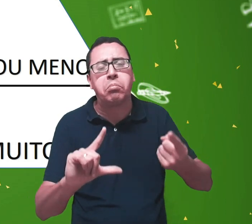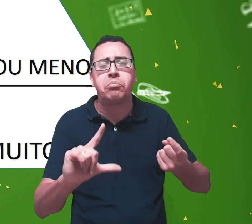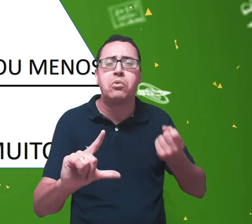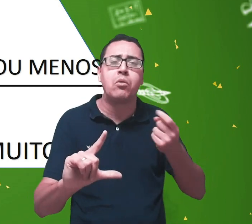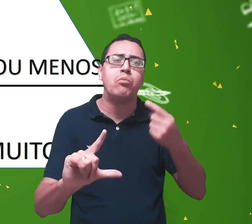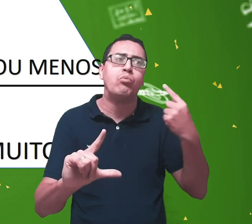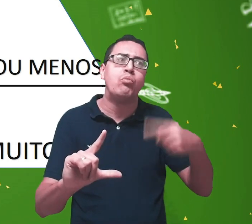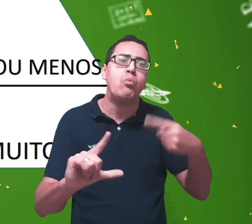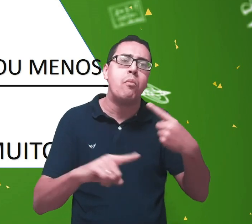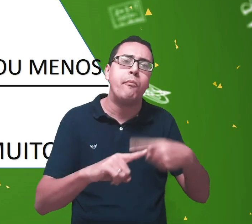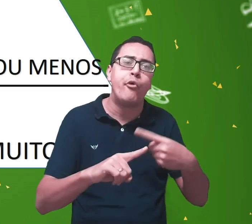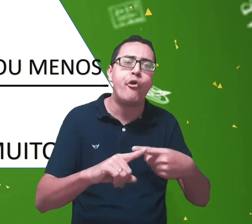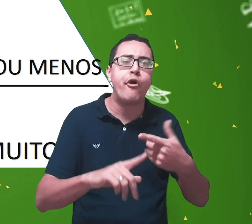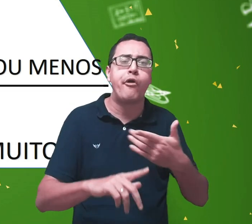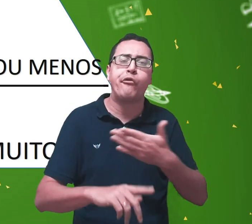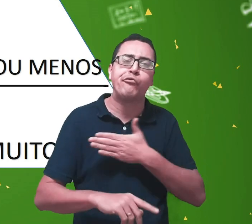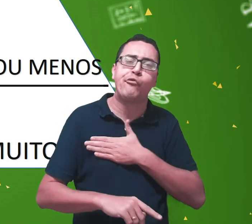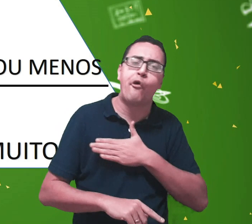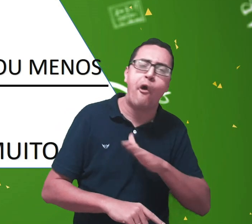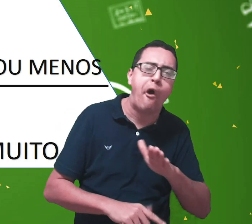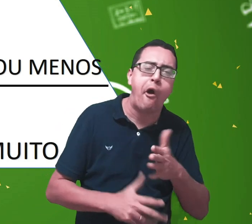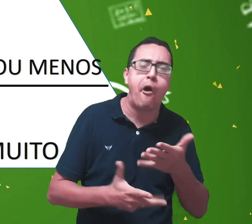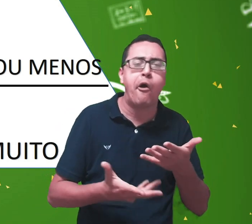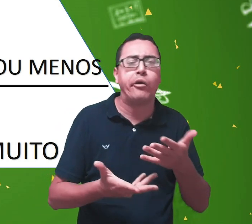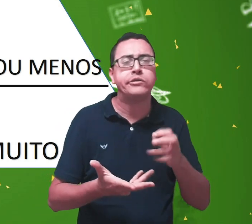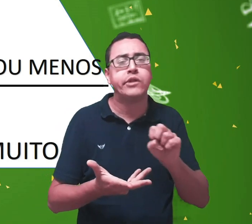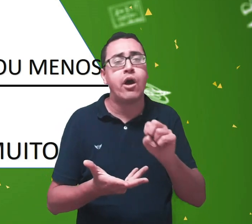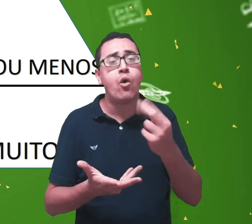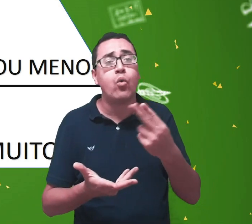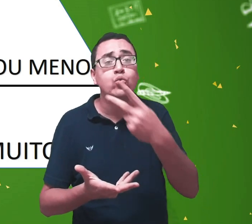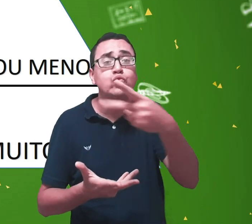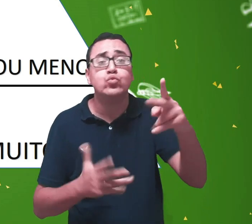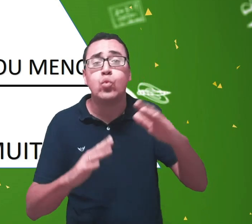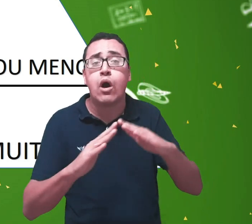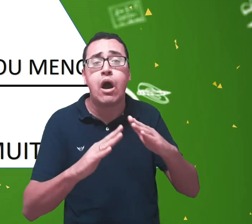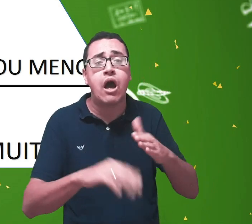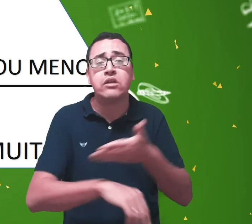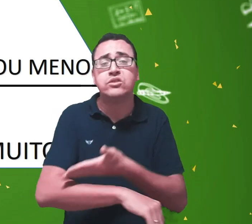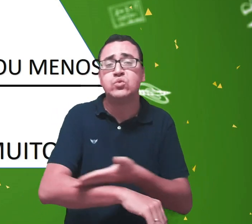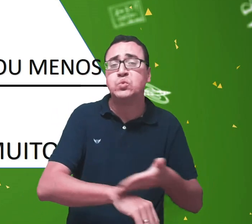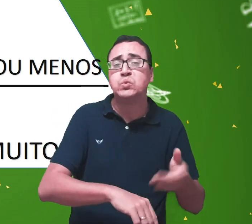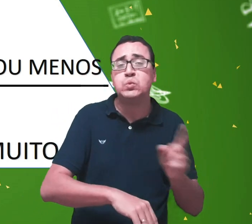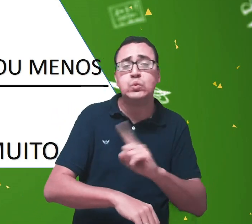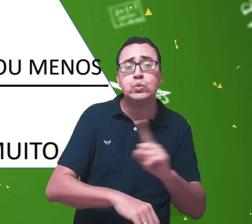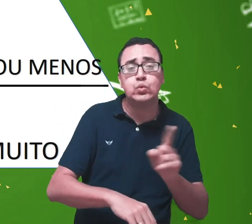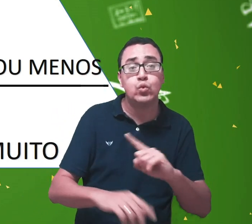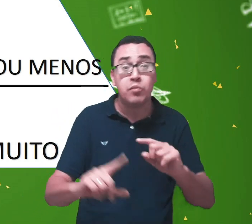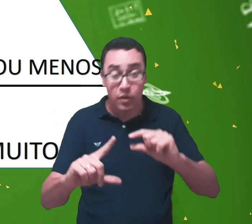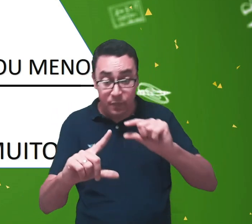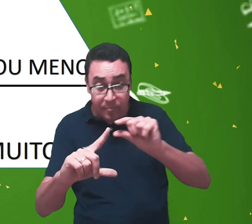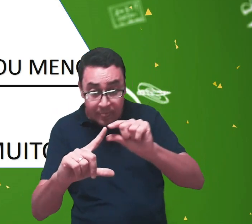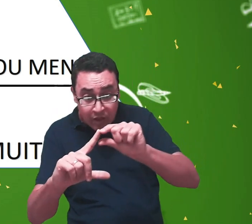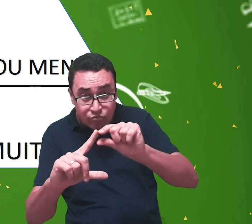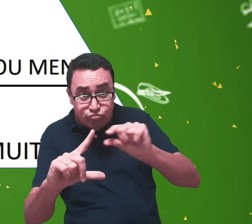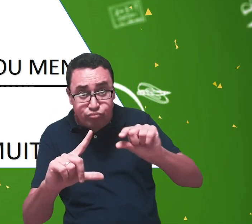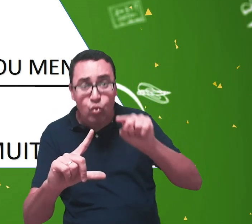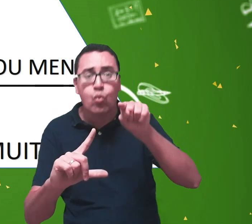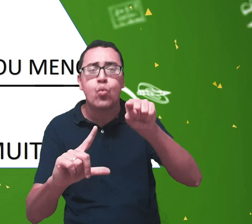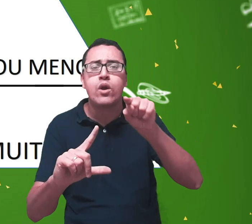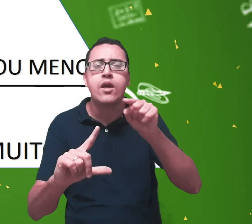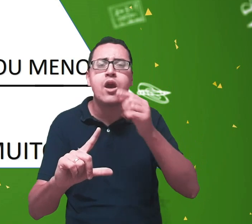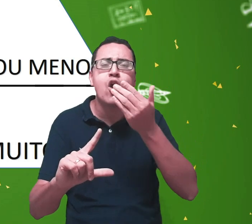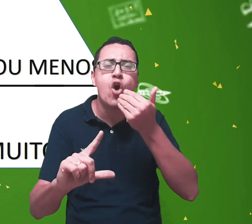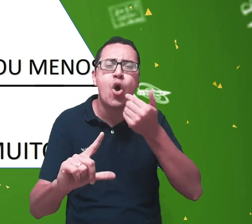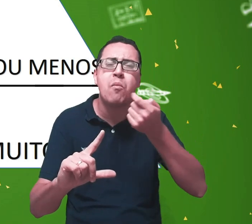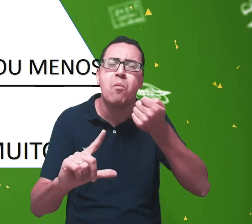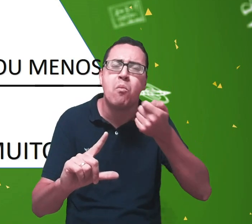come pouquinho. Ou porque você não gosta muito, ou porque não é comum aí na sua casa, mas é o